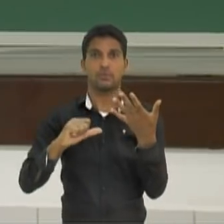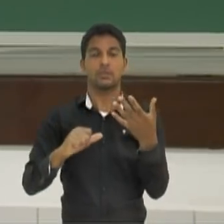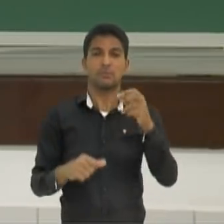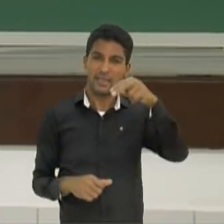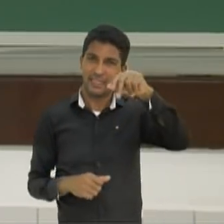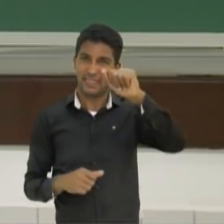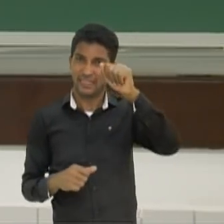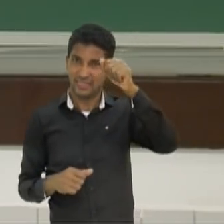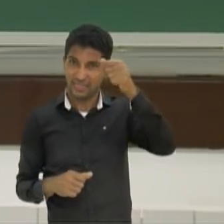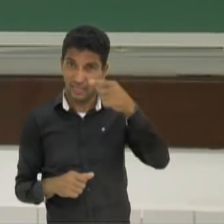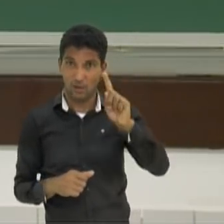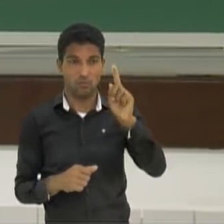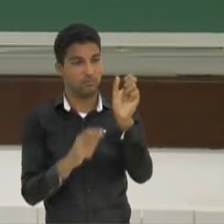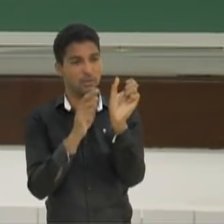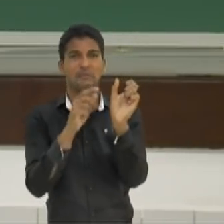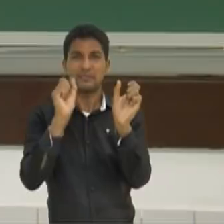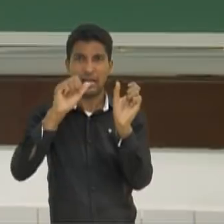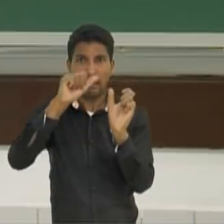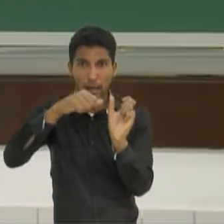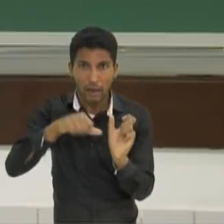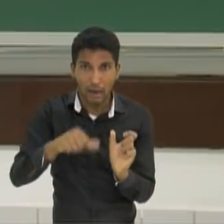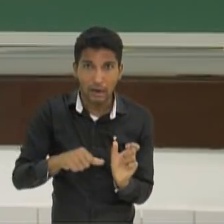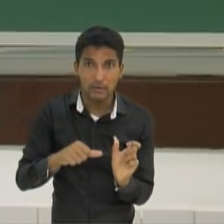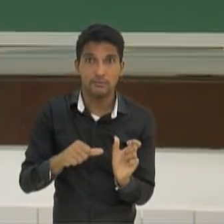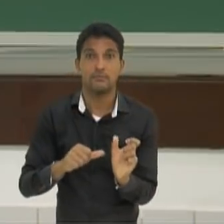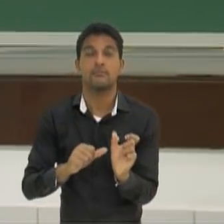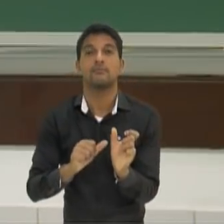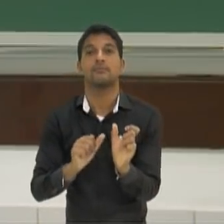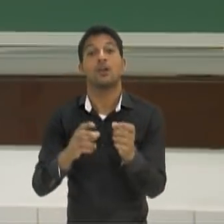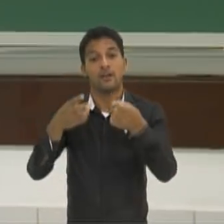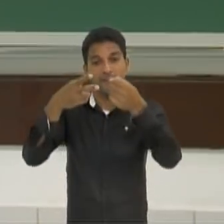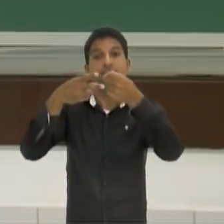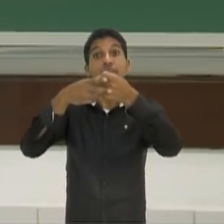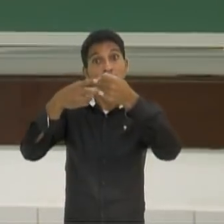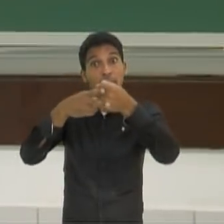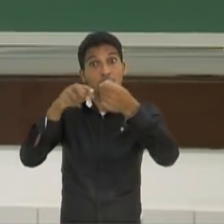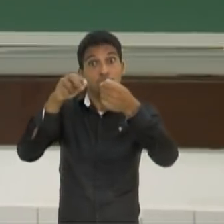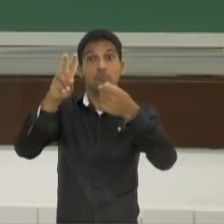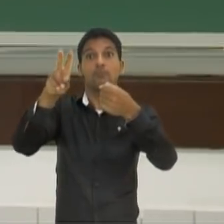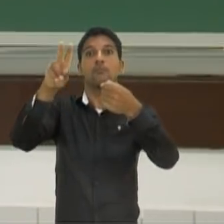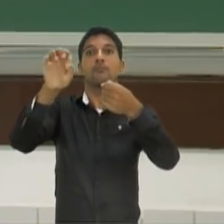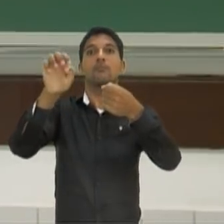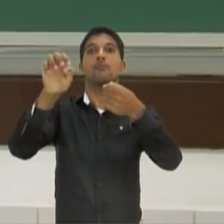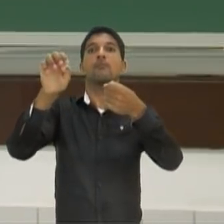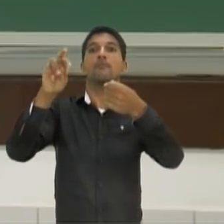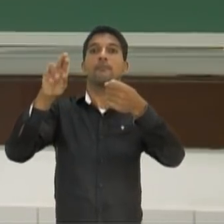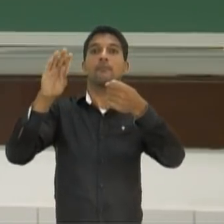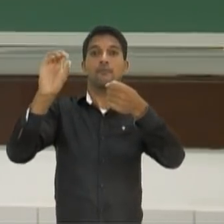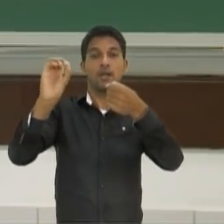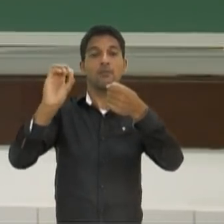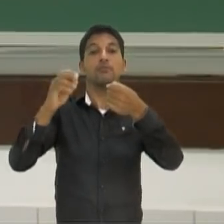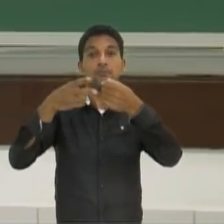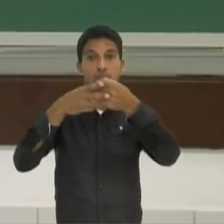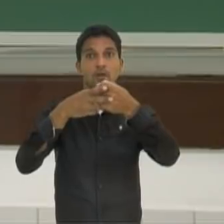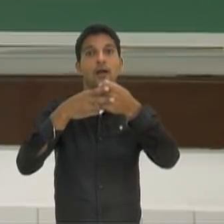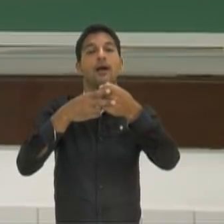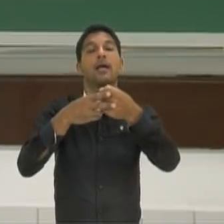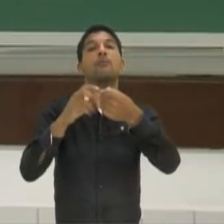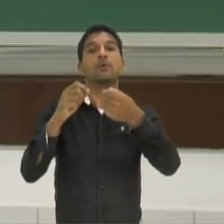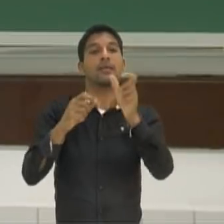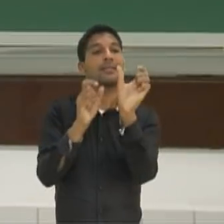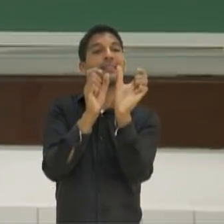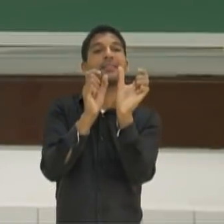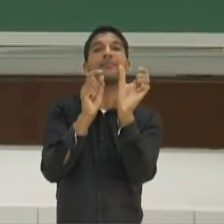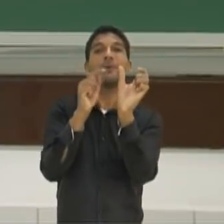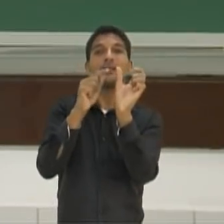quando eu expliquei que verbo é toda aquela palavra que eu consigo conjugar, né? Então a gente tem os verbos da primeira conjugação que terminam em